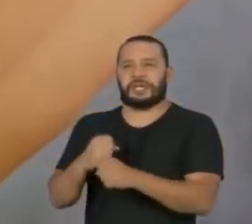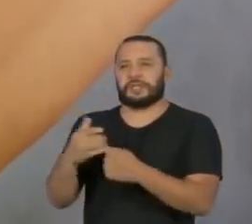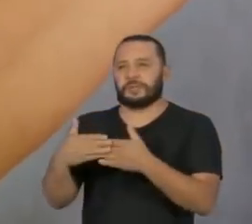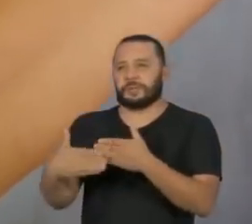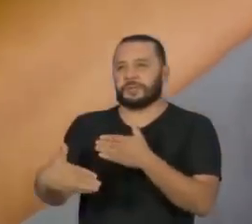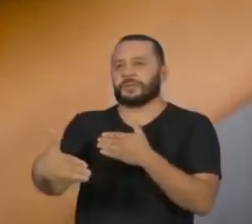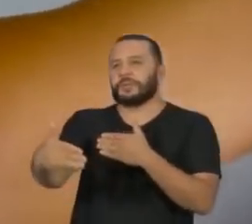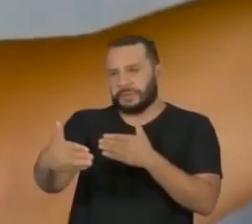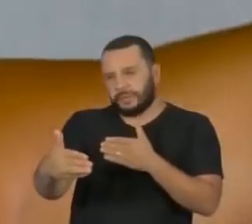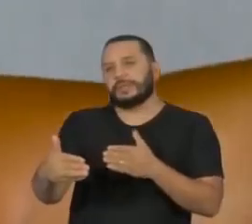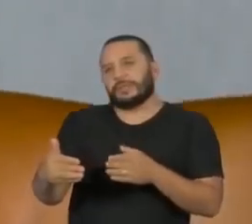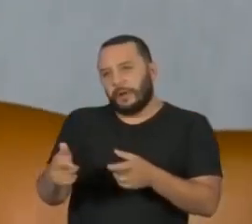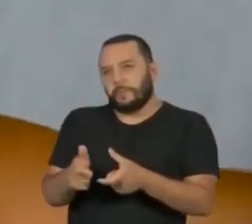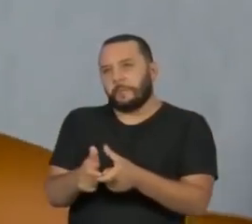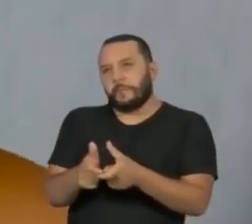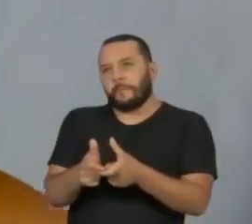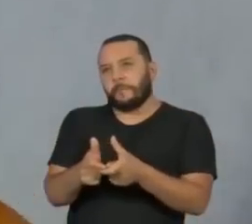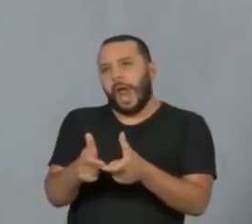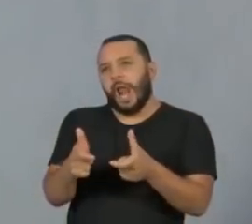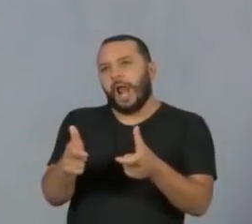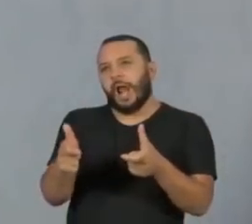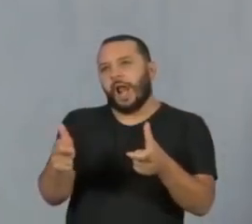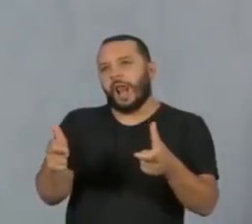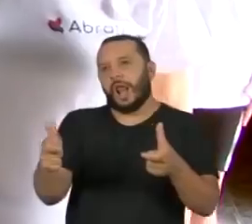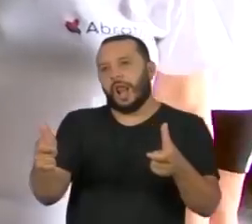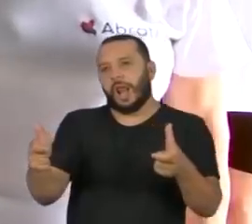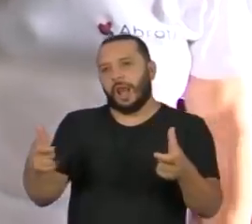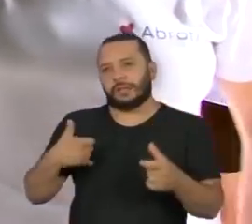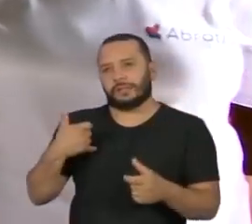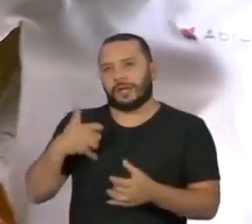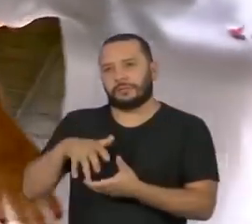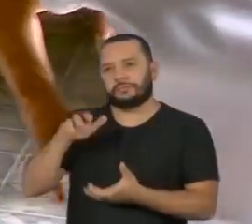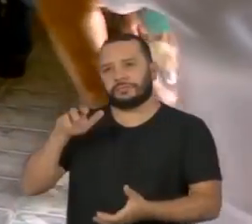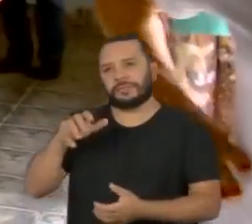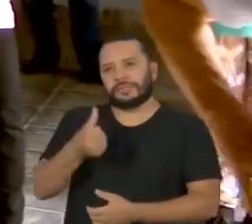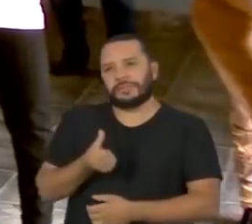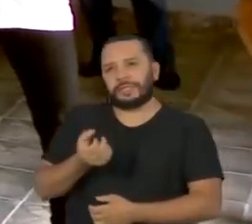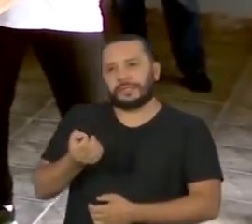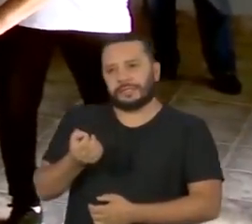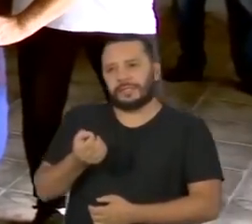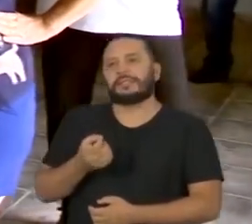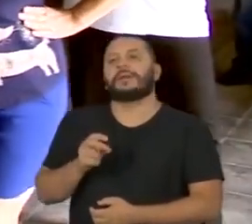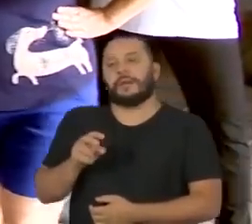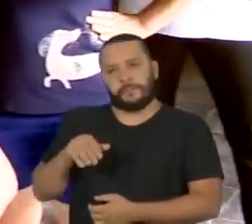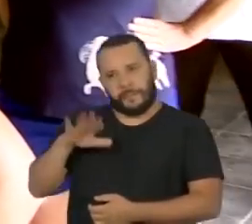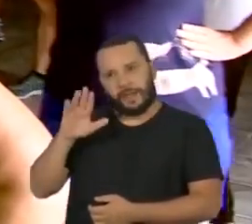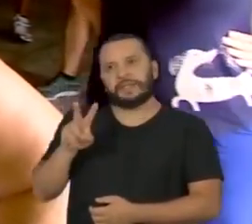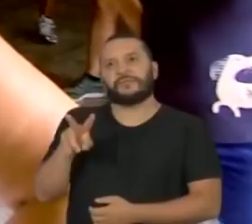segmento maior da população brasileira, vai ter mais de 60 anos, né? É